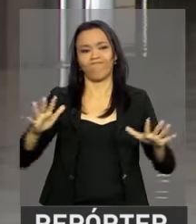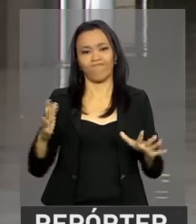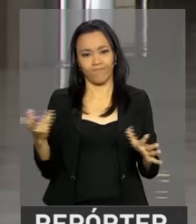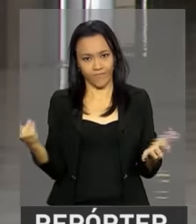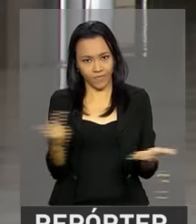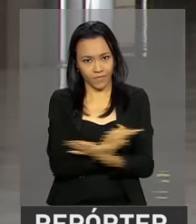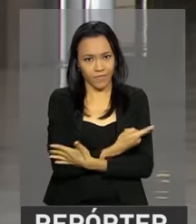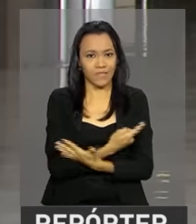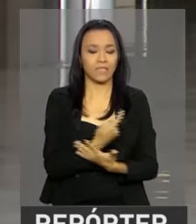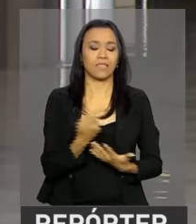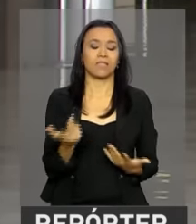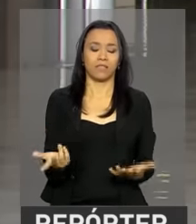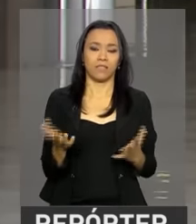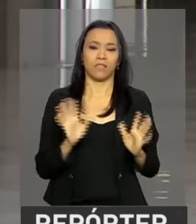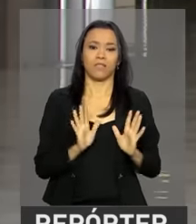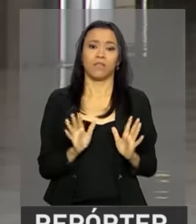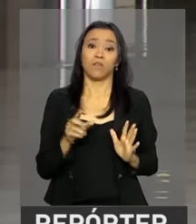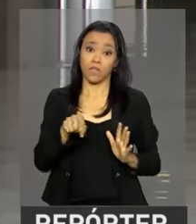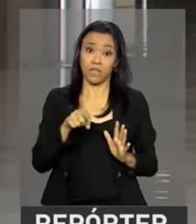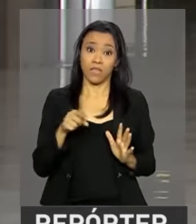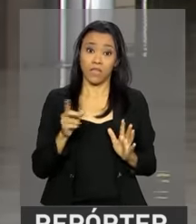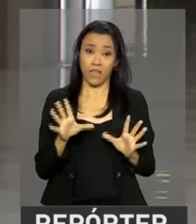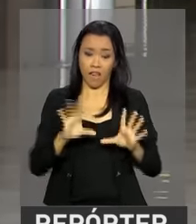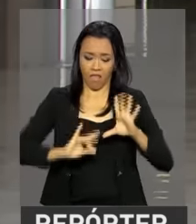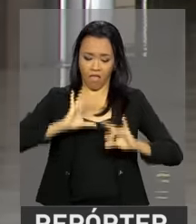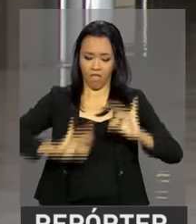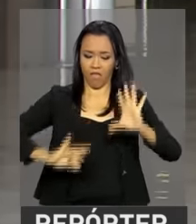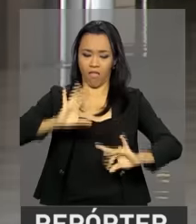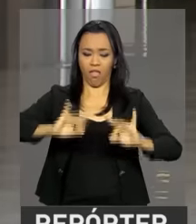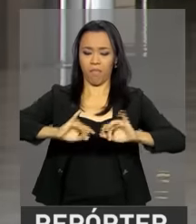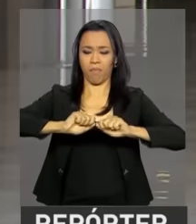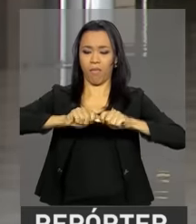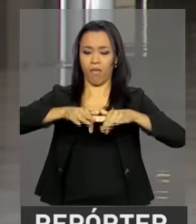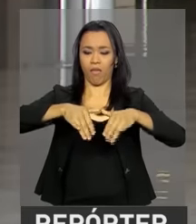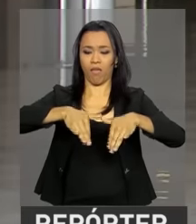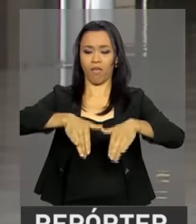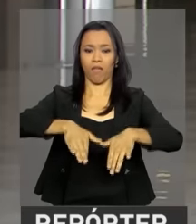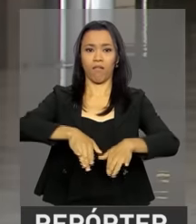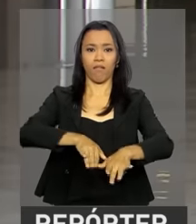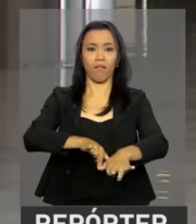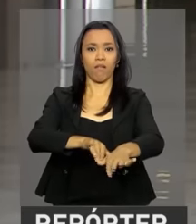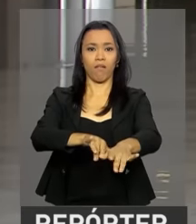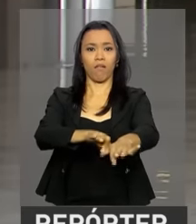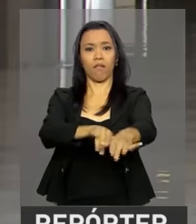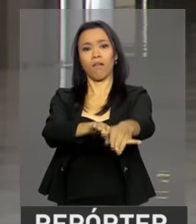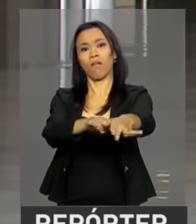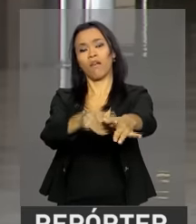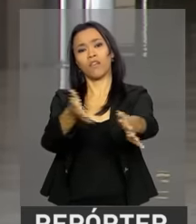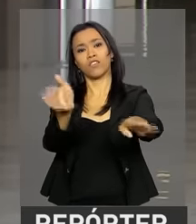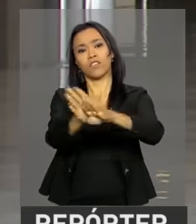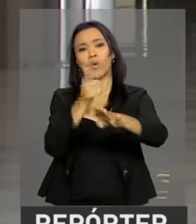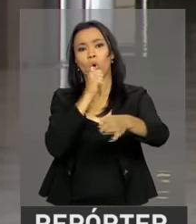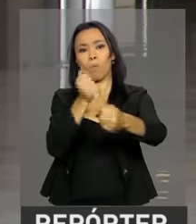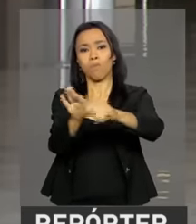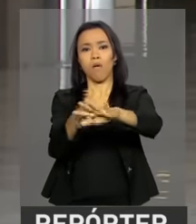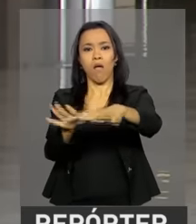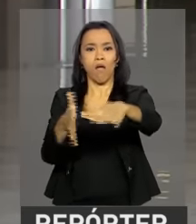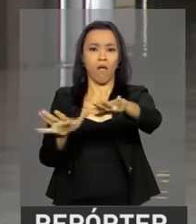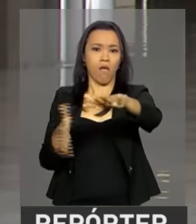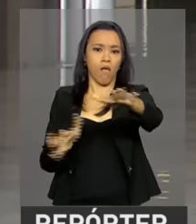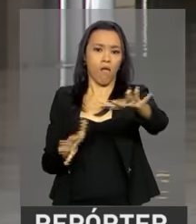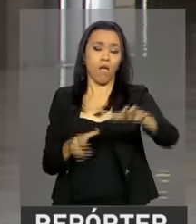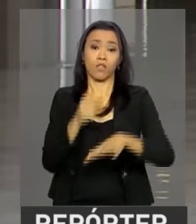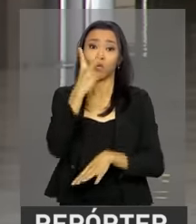desse desastre eh desceu a lama desceu todo o Rio Doce chegou até o Oceano Atlântico cruzando aí dois